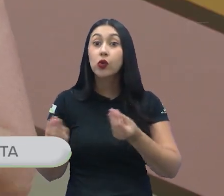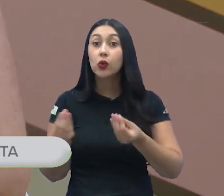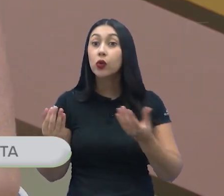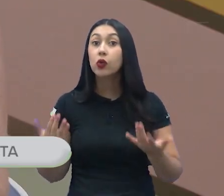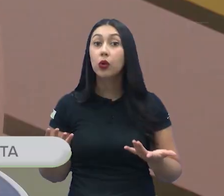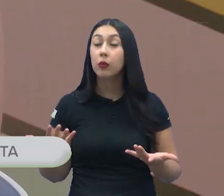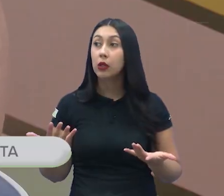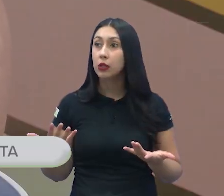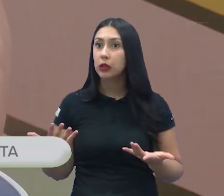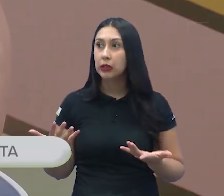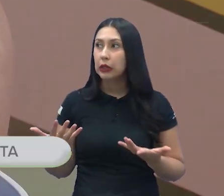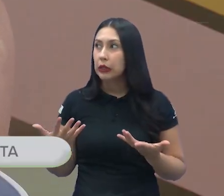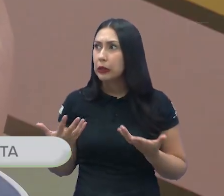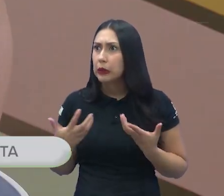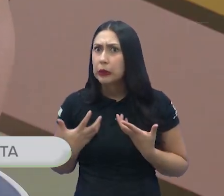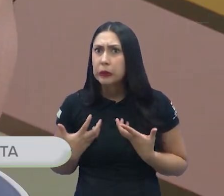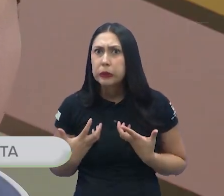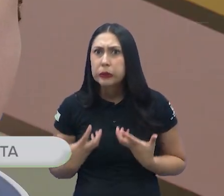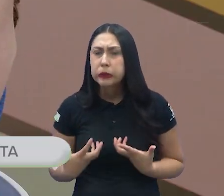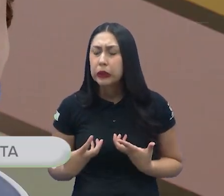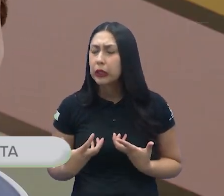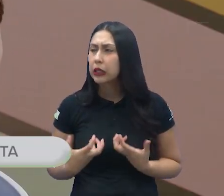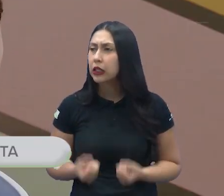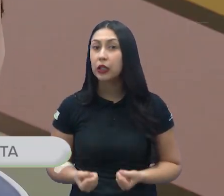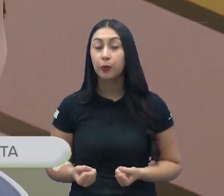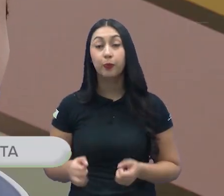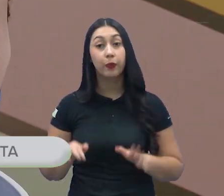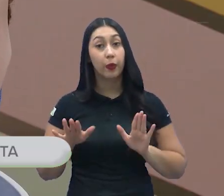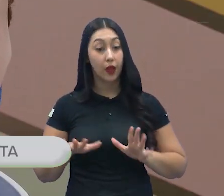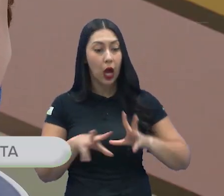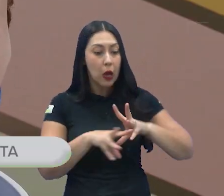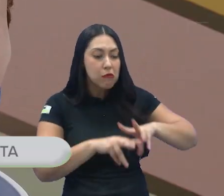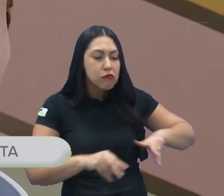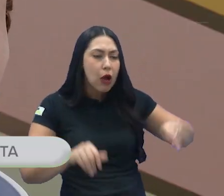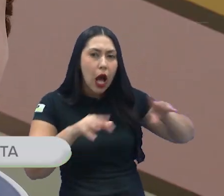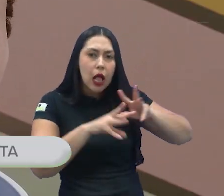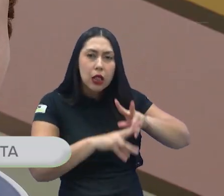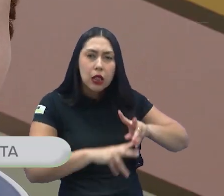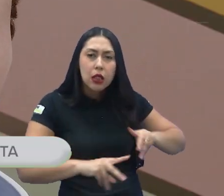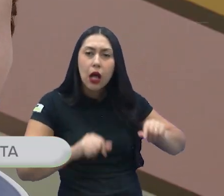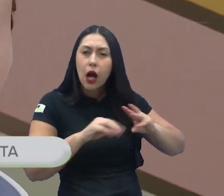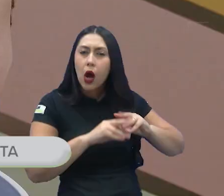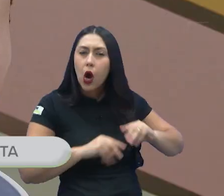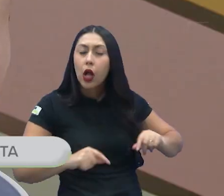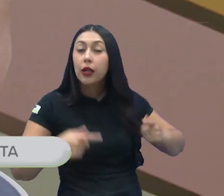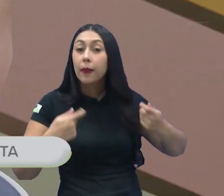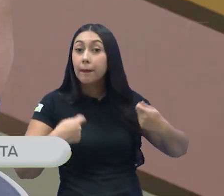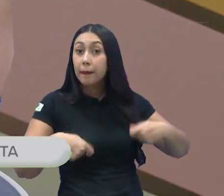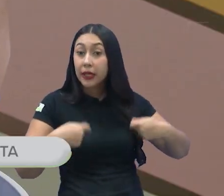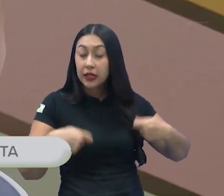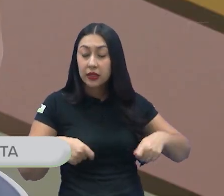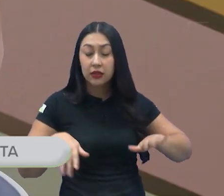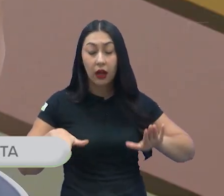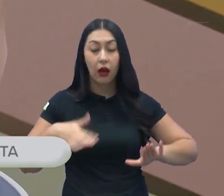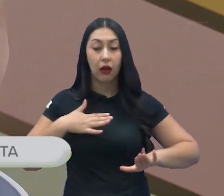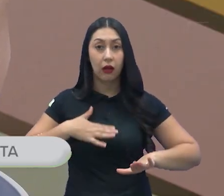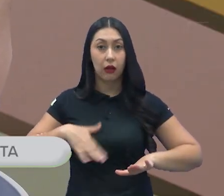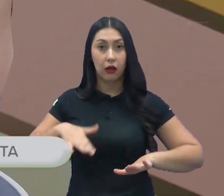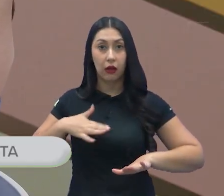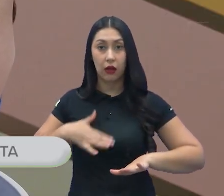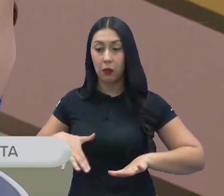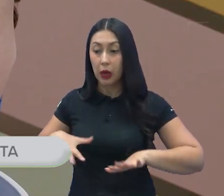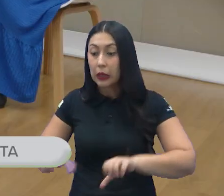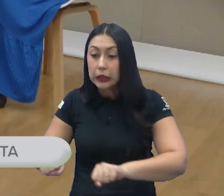coisa densa, sim, pesada? Aí o melancólico, ele precisa aprender a tirar os pés do chão.